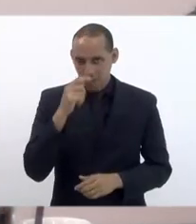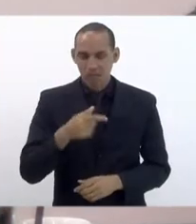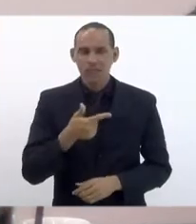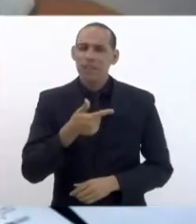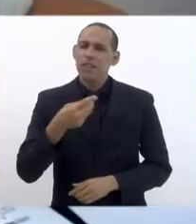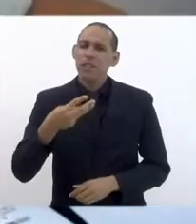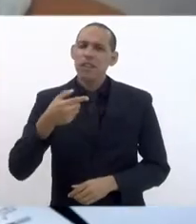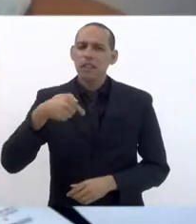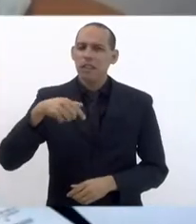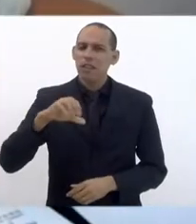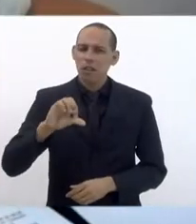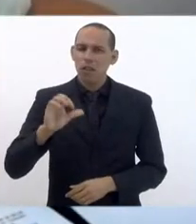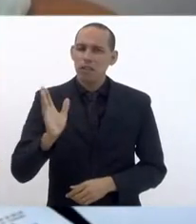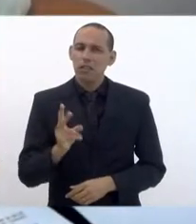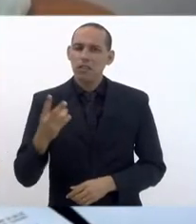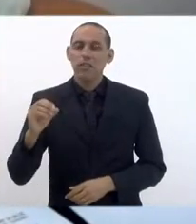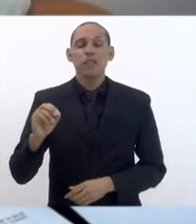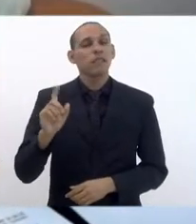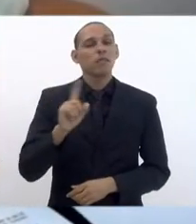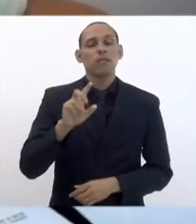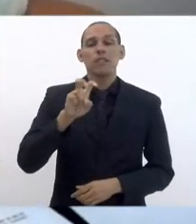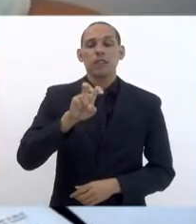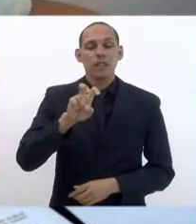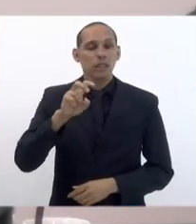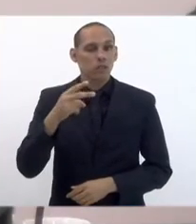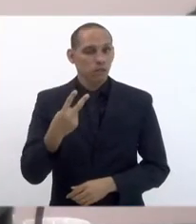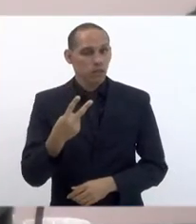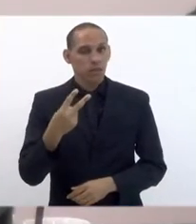2379 de 2020?